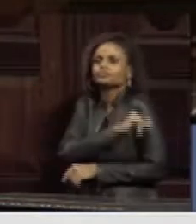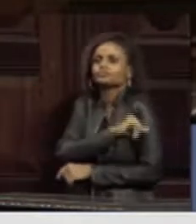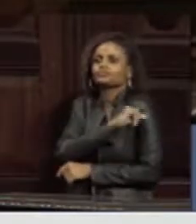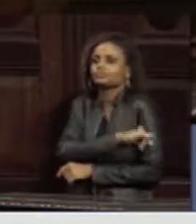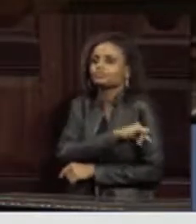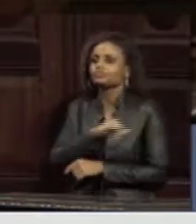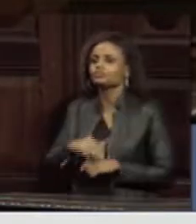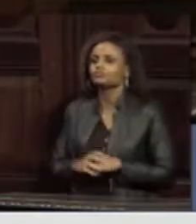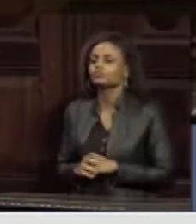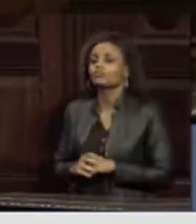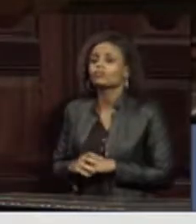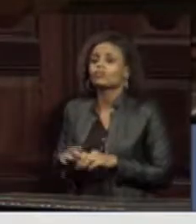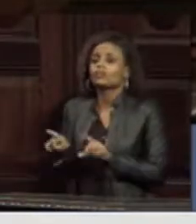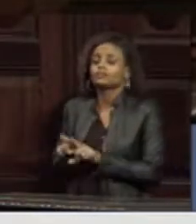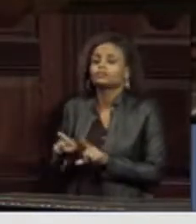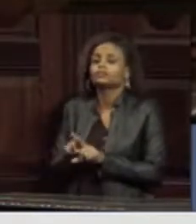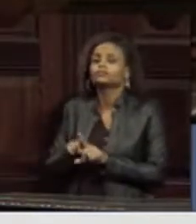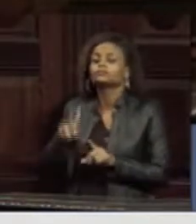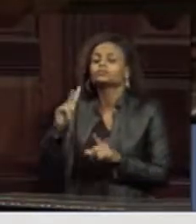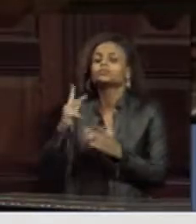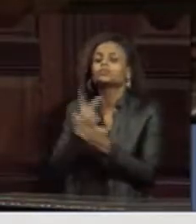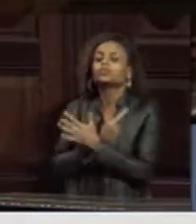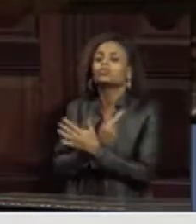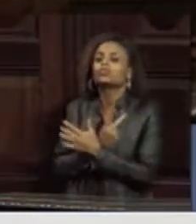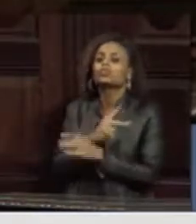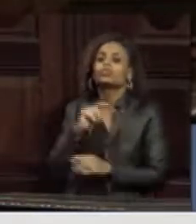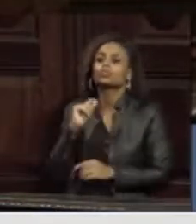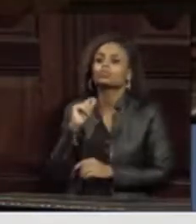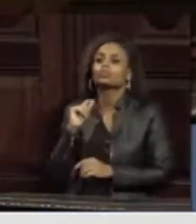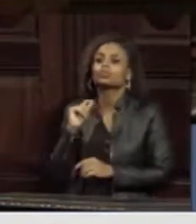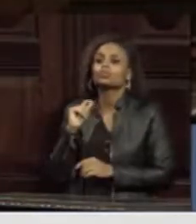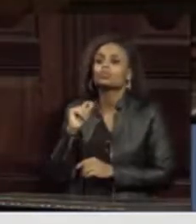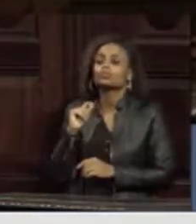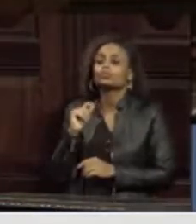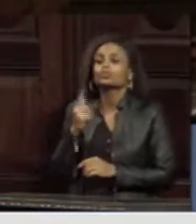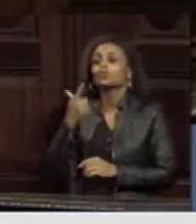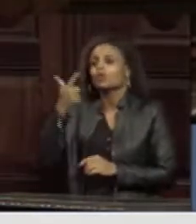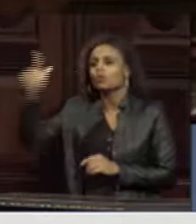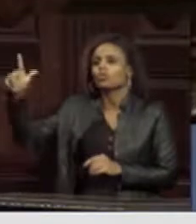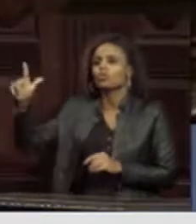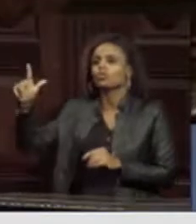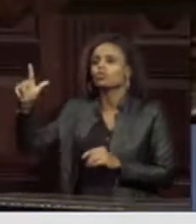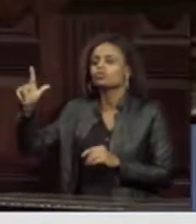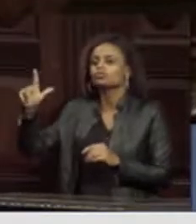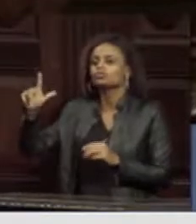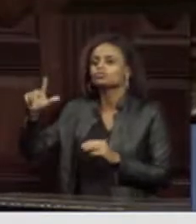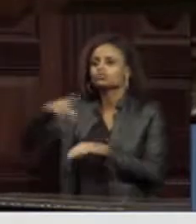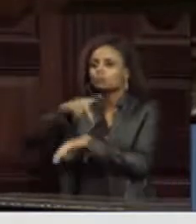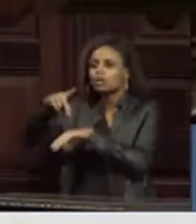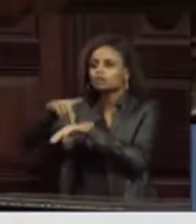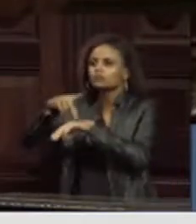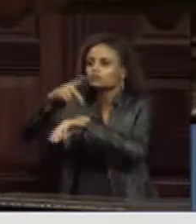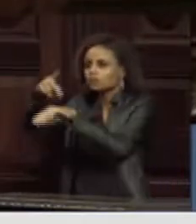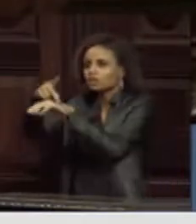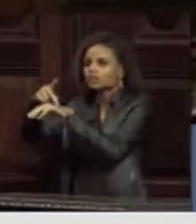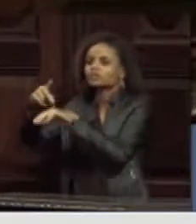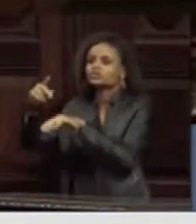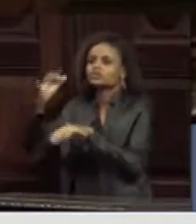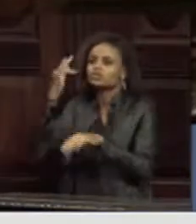Janeiro, também acontecia em outras partes do mundo. Na